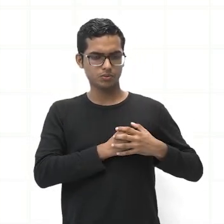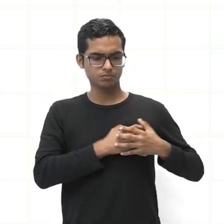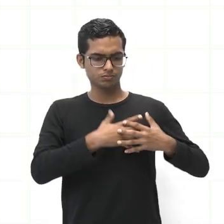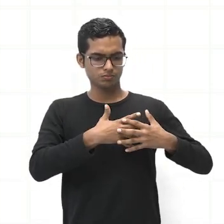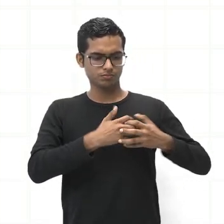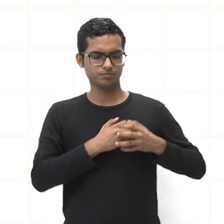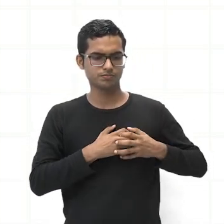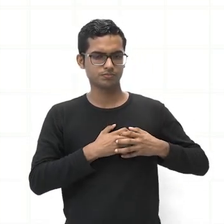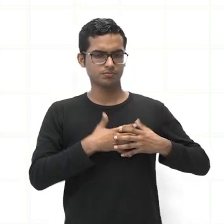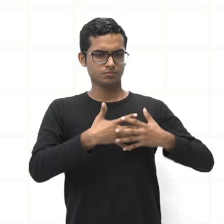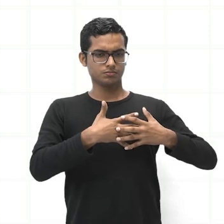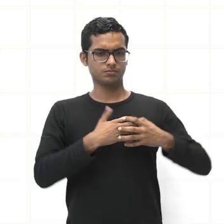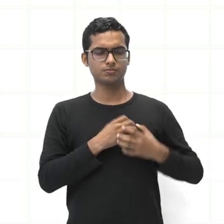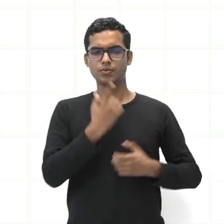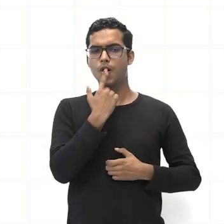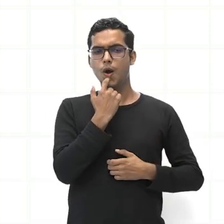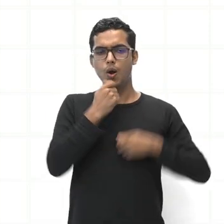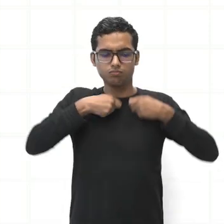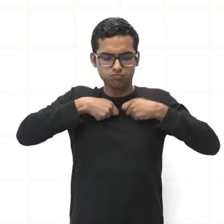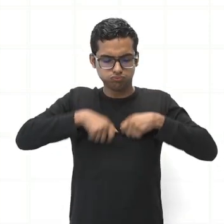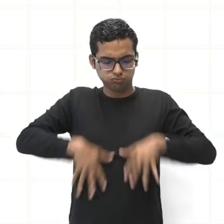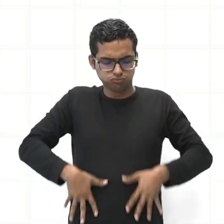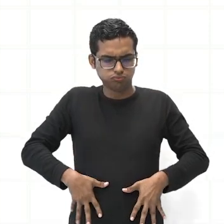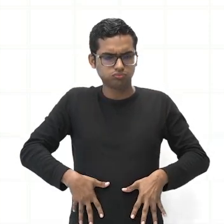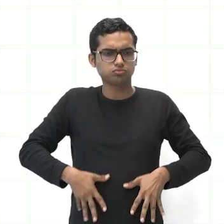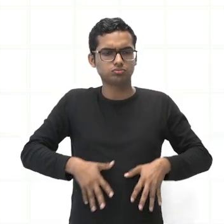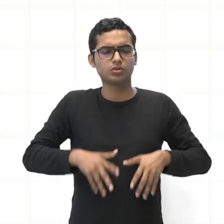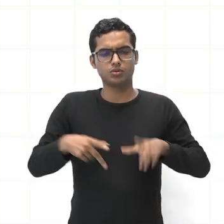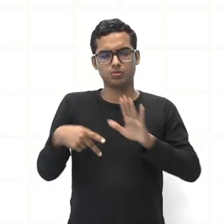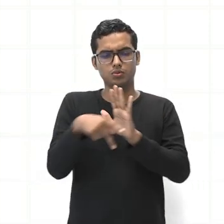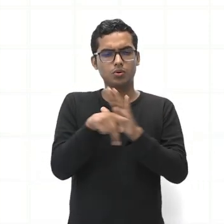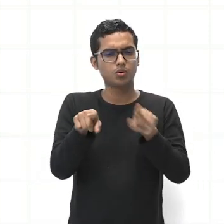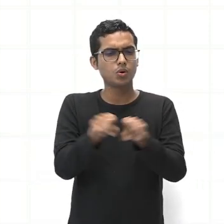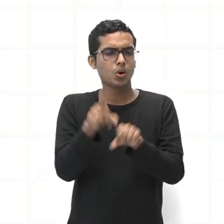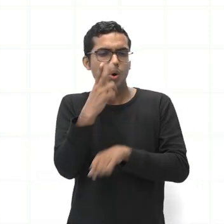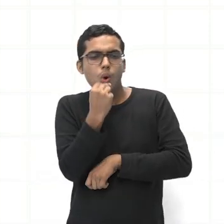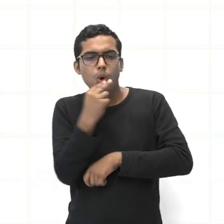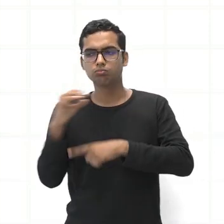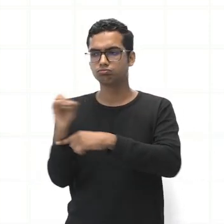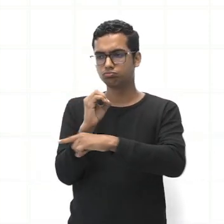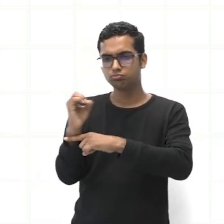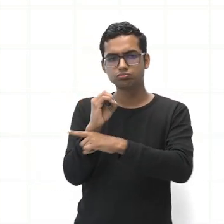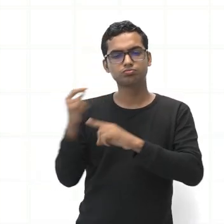oxigênio quanto os nutrientes obtidos